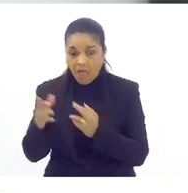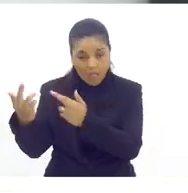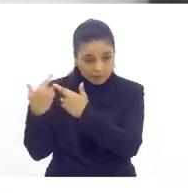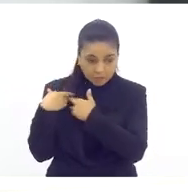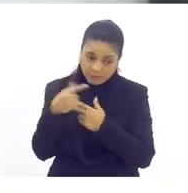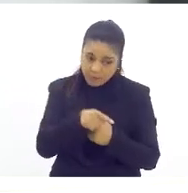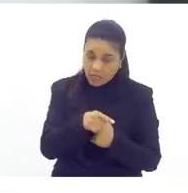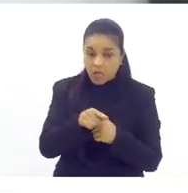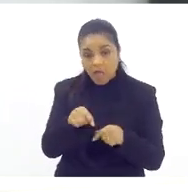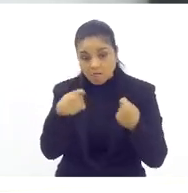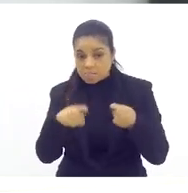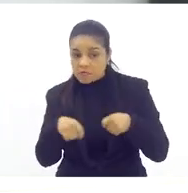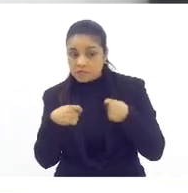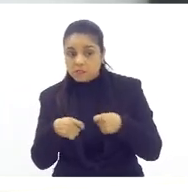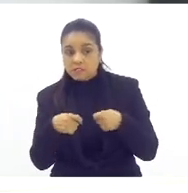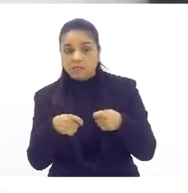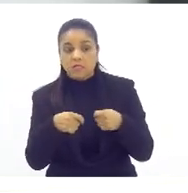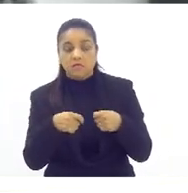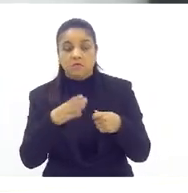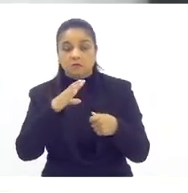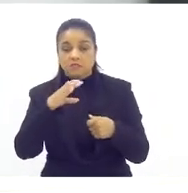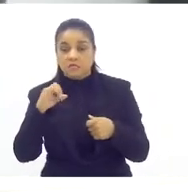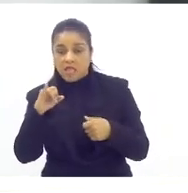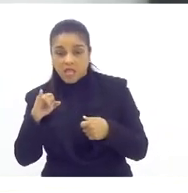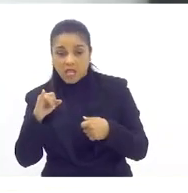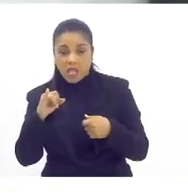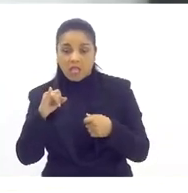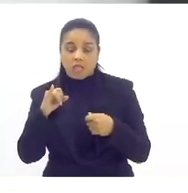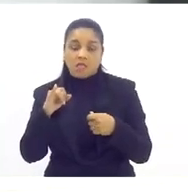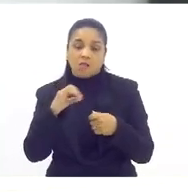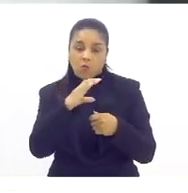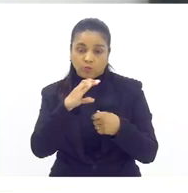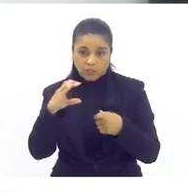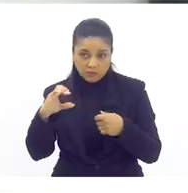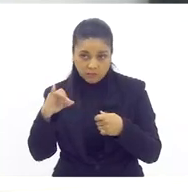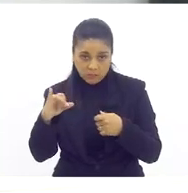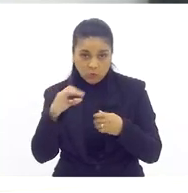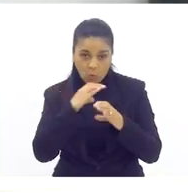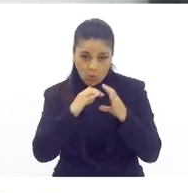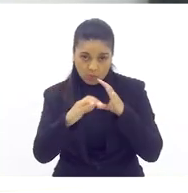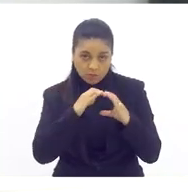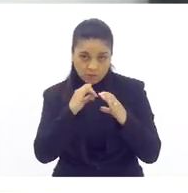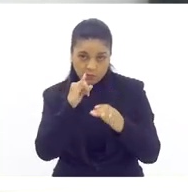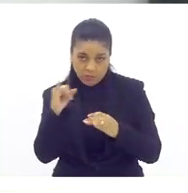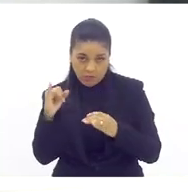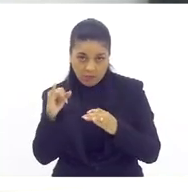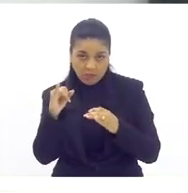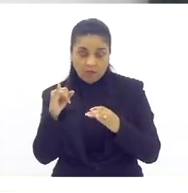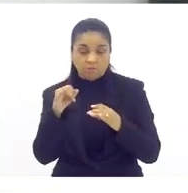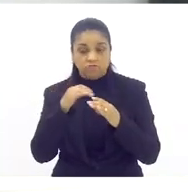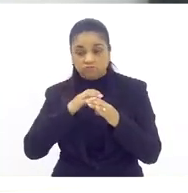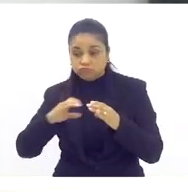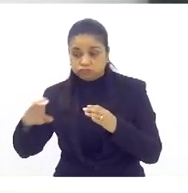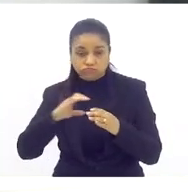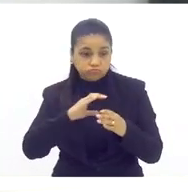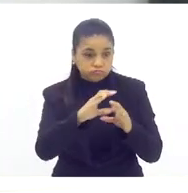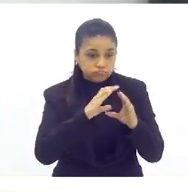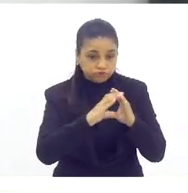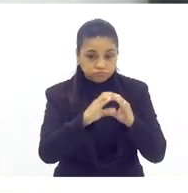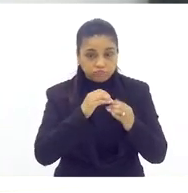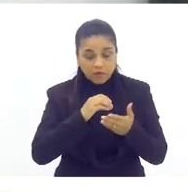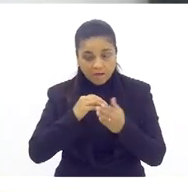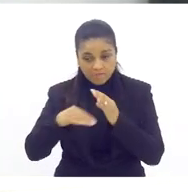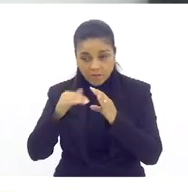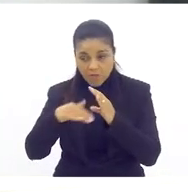responsabilizado você precisa mandar um sei para todos os setores né para poder autorizar Só que os setores não tem pessoal para